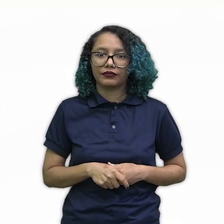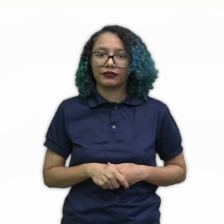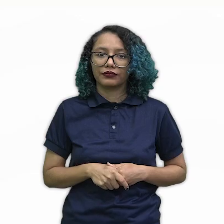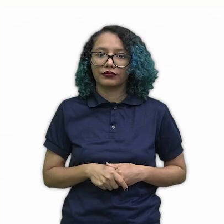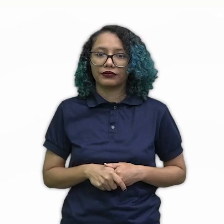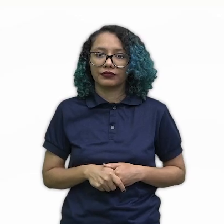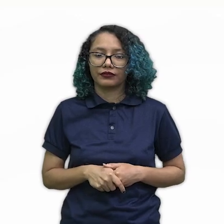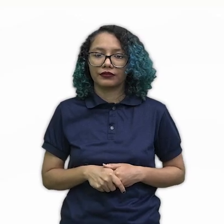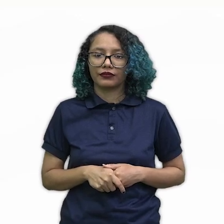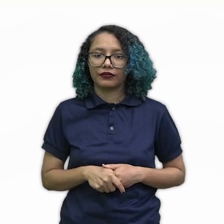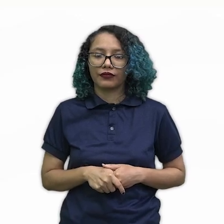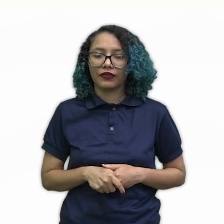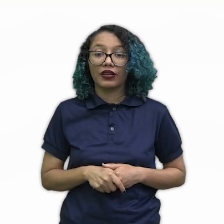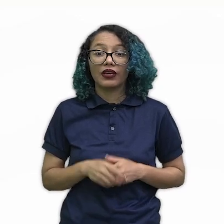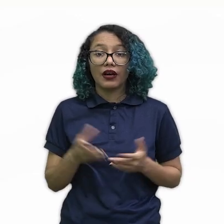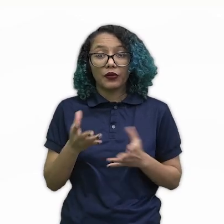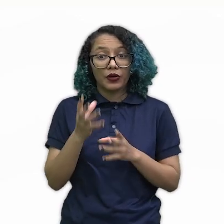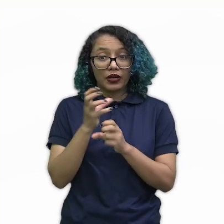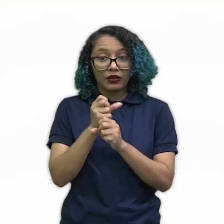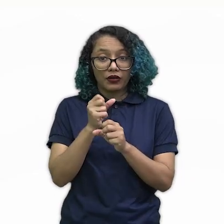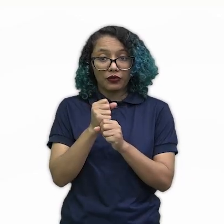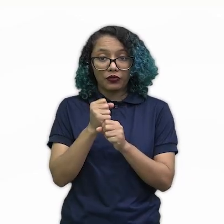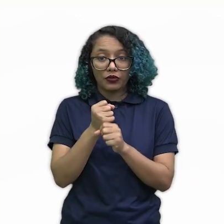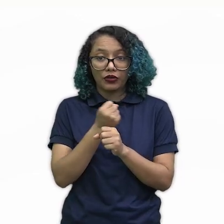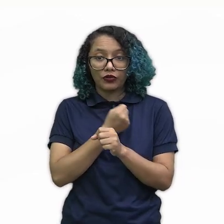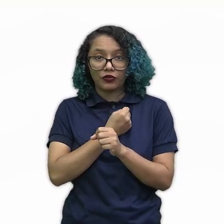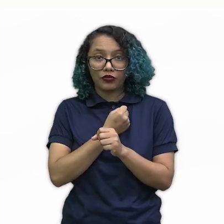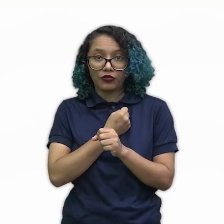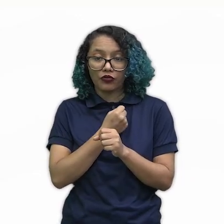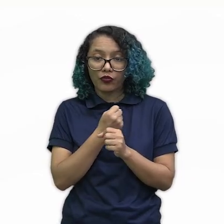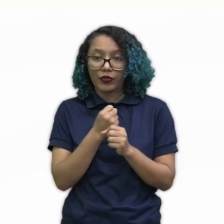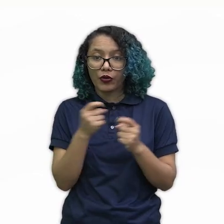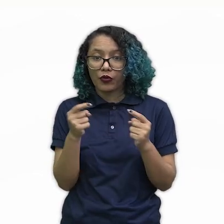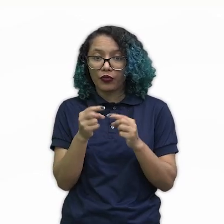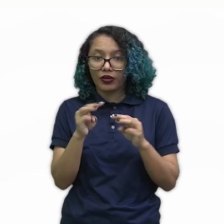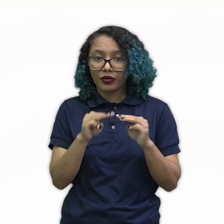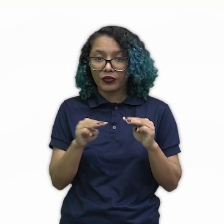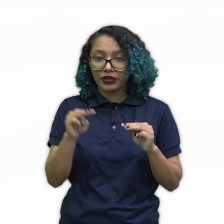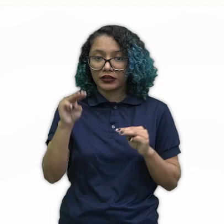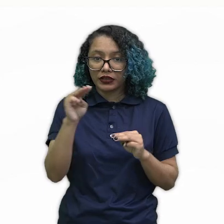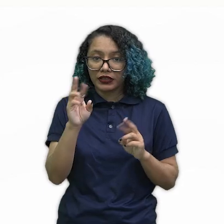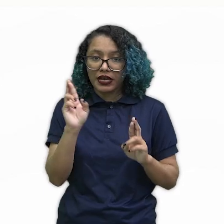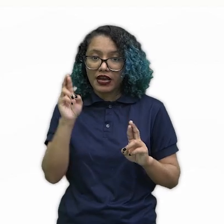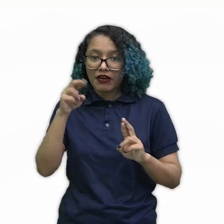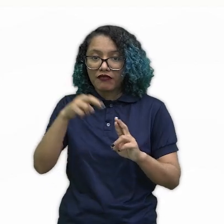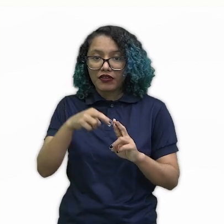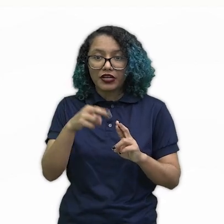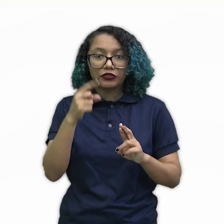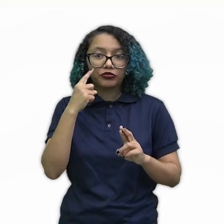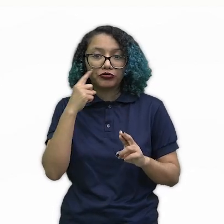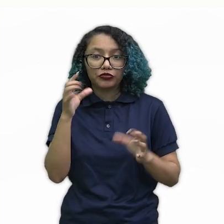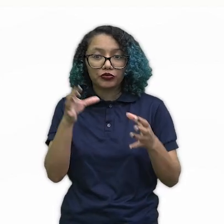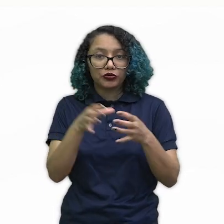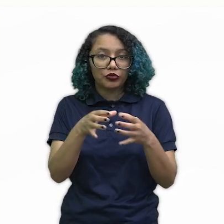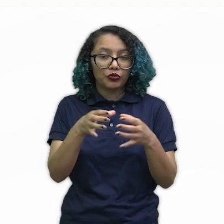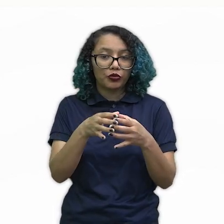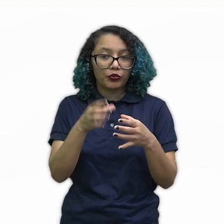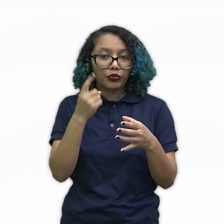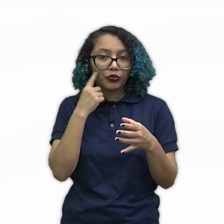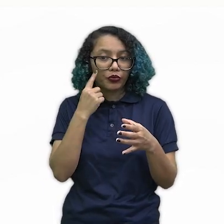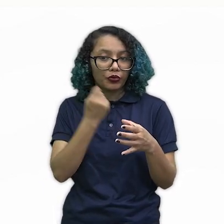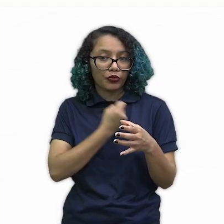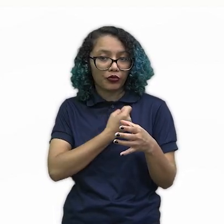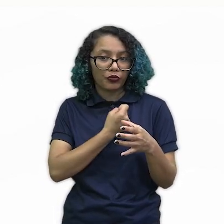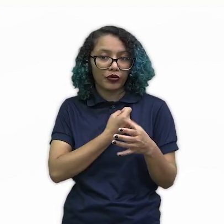Aqui. Calcule o valor da mediana da seguinte amostra de dados. Agora sim, ó. Agora nós temos